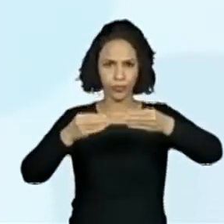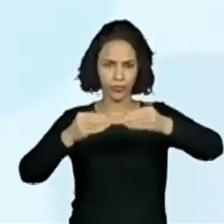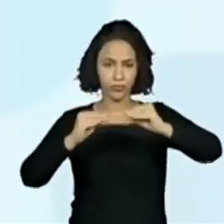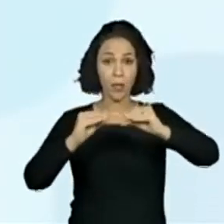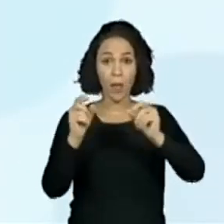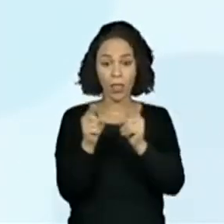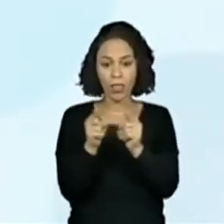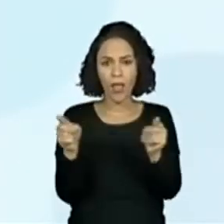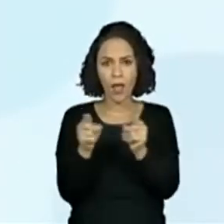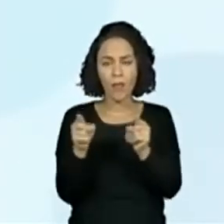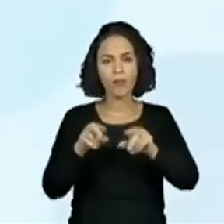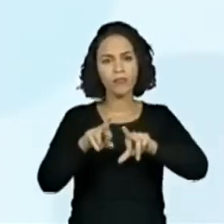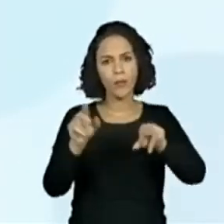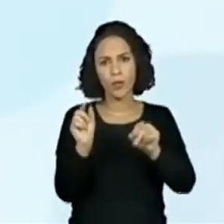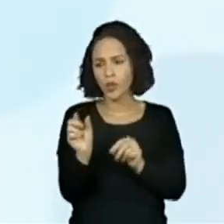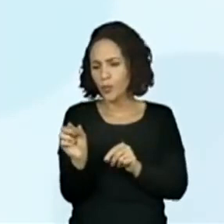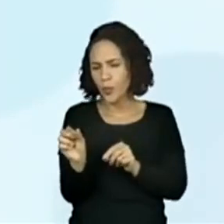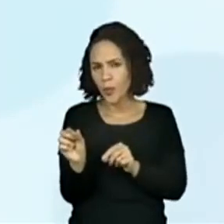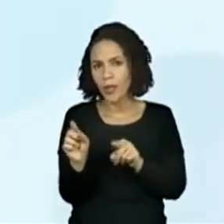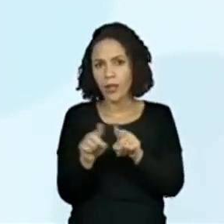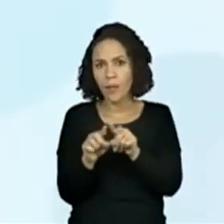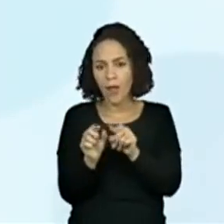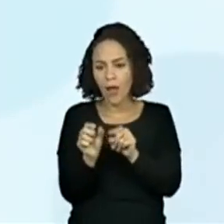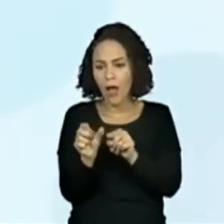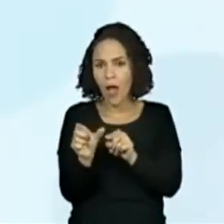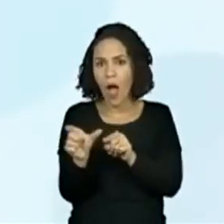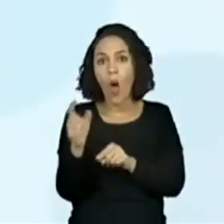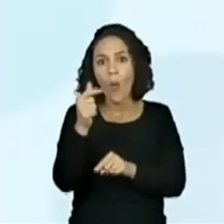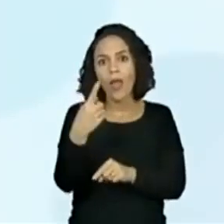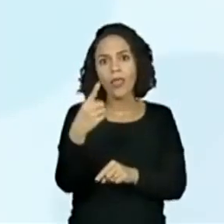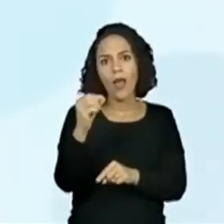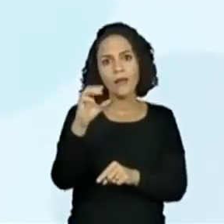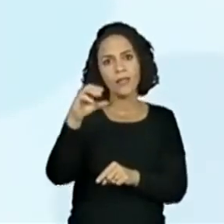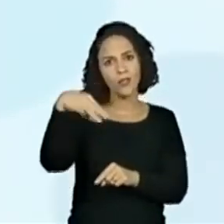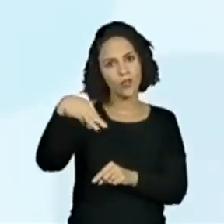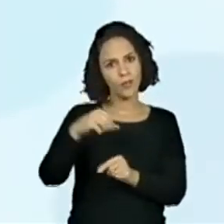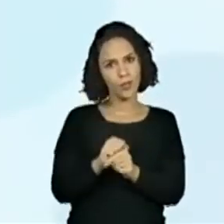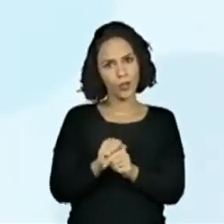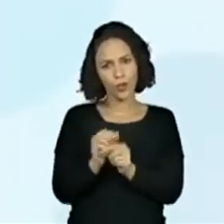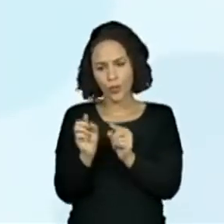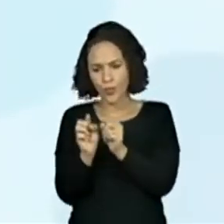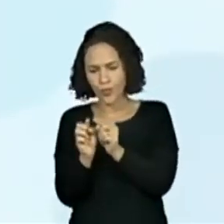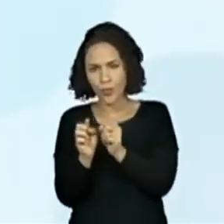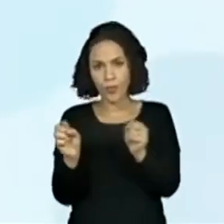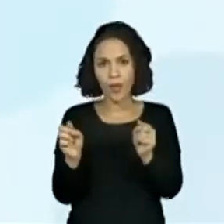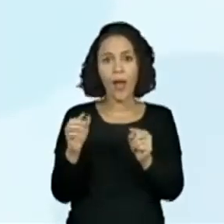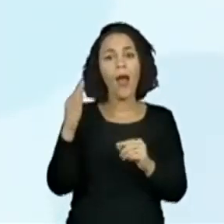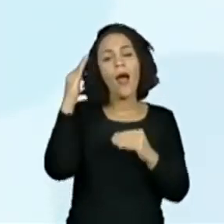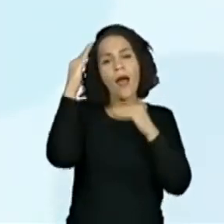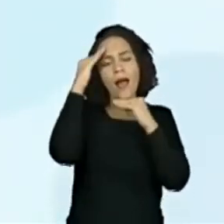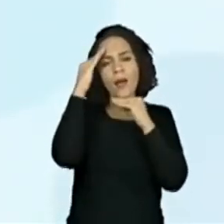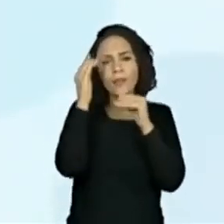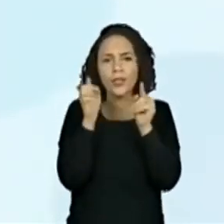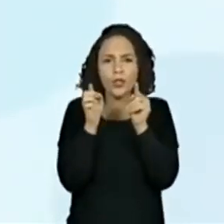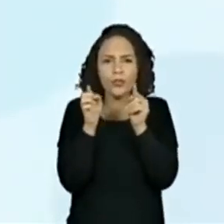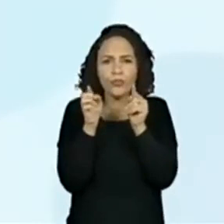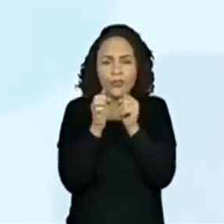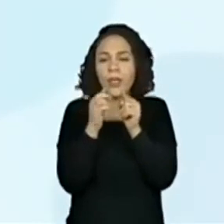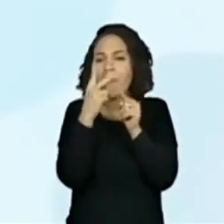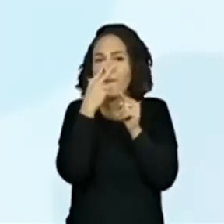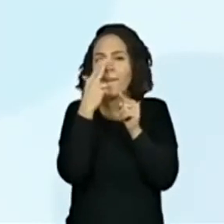pode variar de alguns milímetros até quase 10 centímetros. A cabeça é curta,